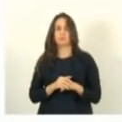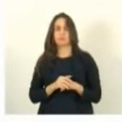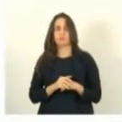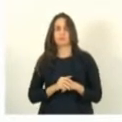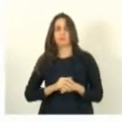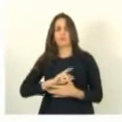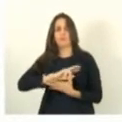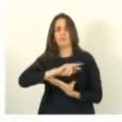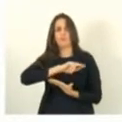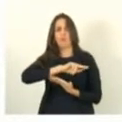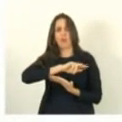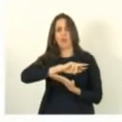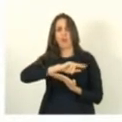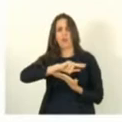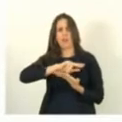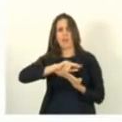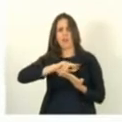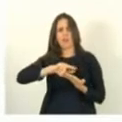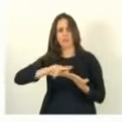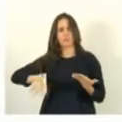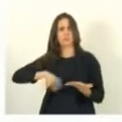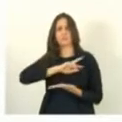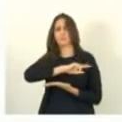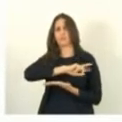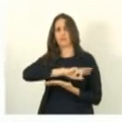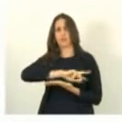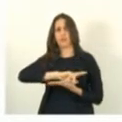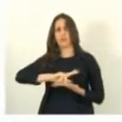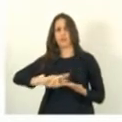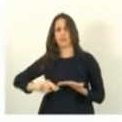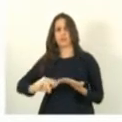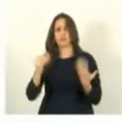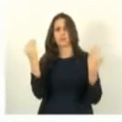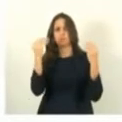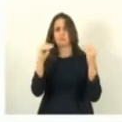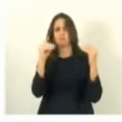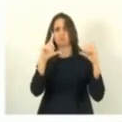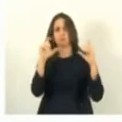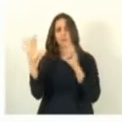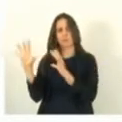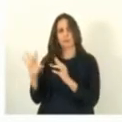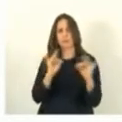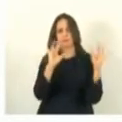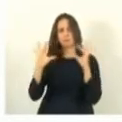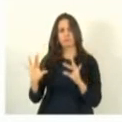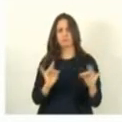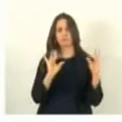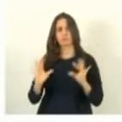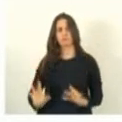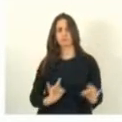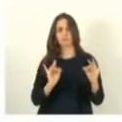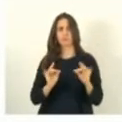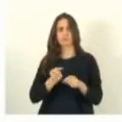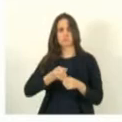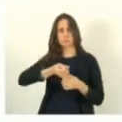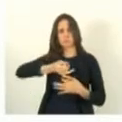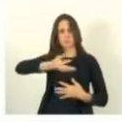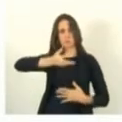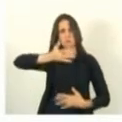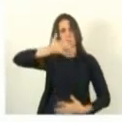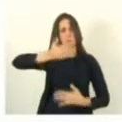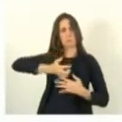diversos depoimentos, diversos, mas não foi um só não, e eu botei aí. Tem diversos